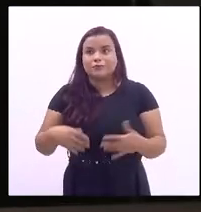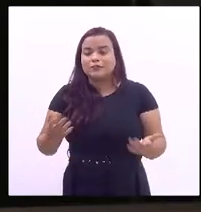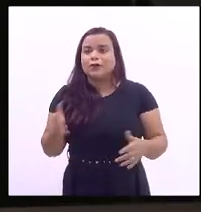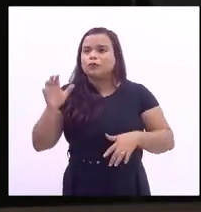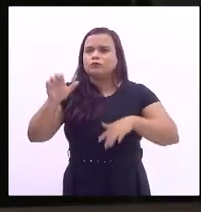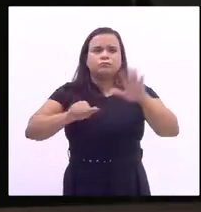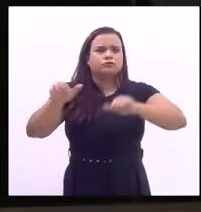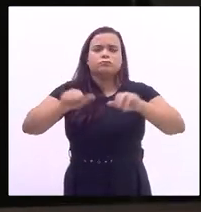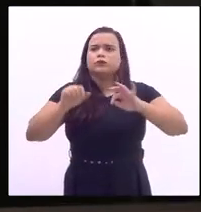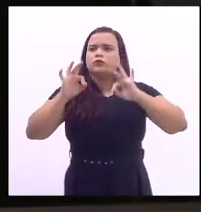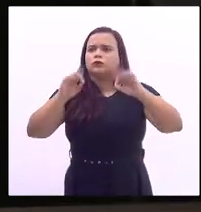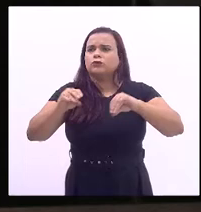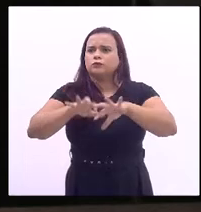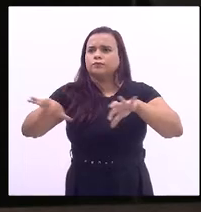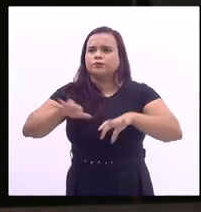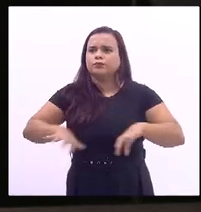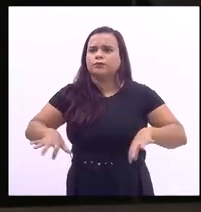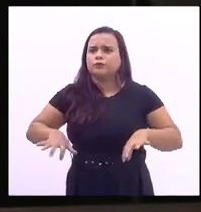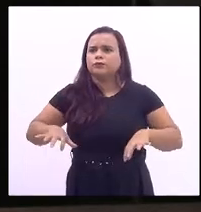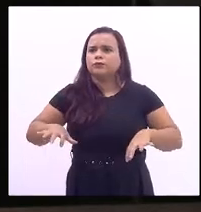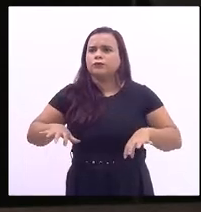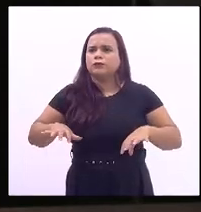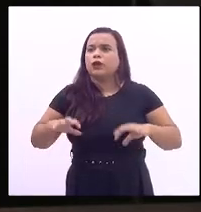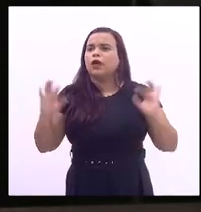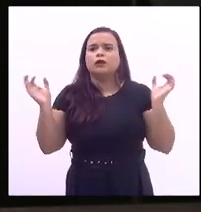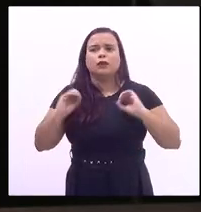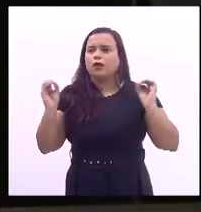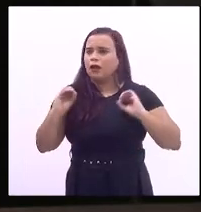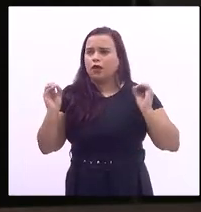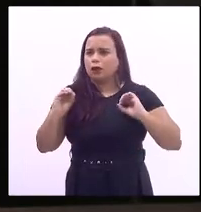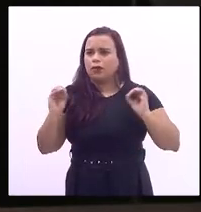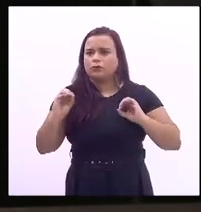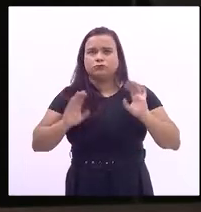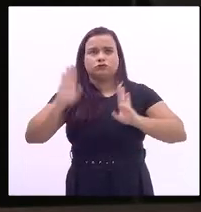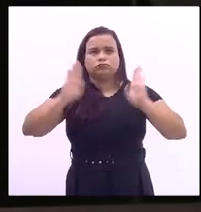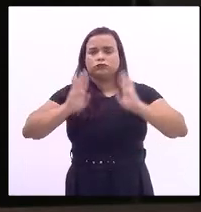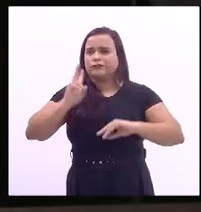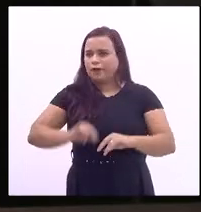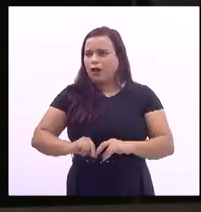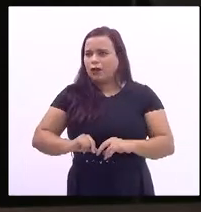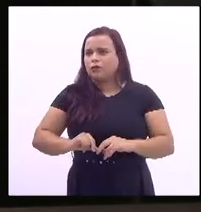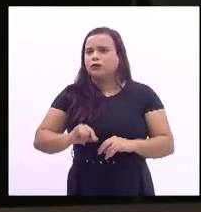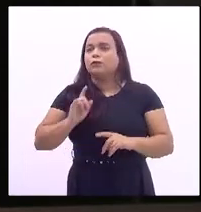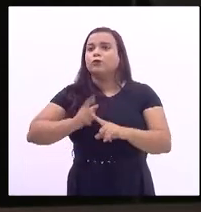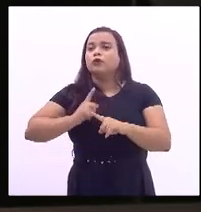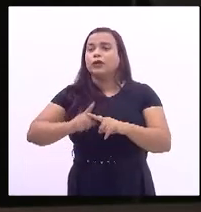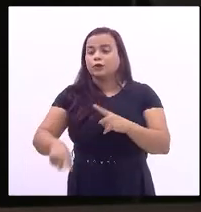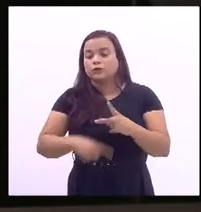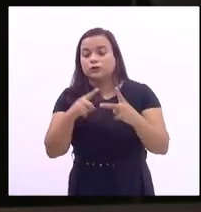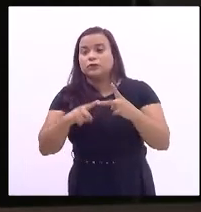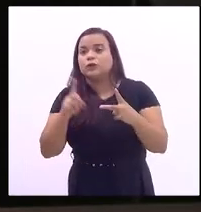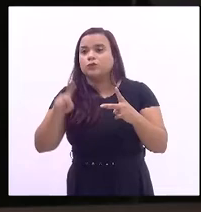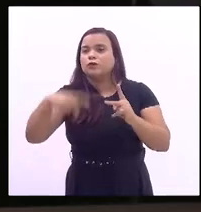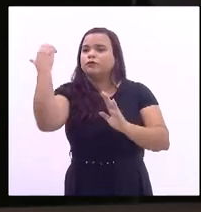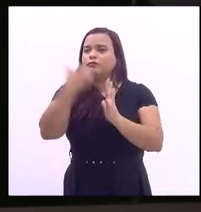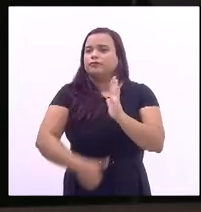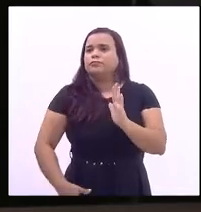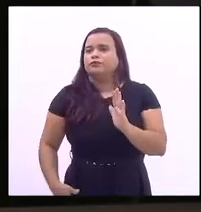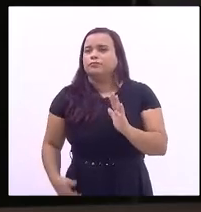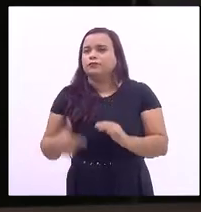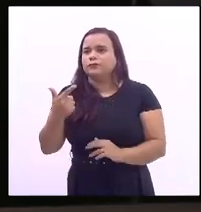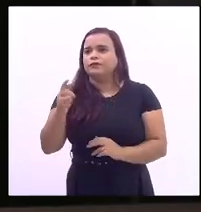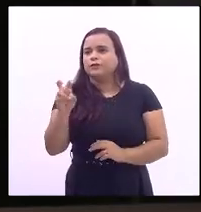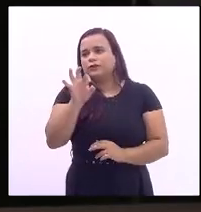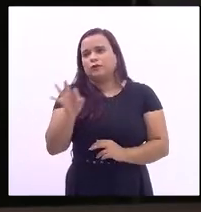chamamentos para alienação você era um deserto não haverá nenhuma interessado porque o segundo Paschoal é um